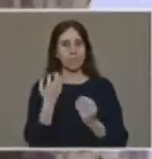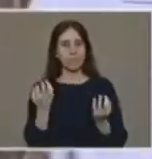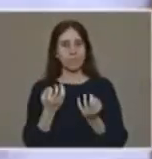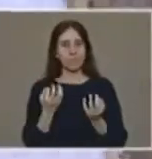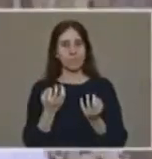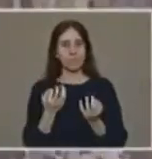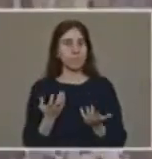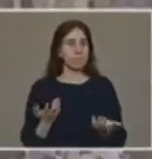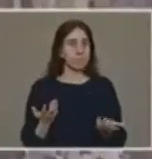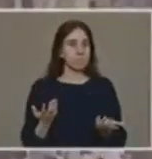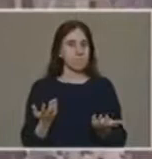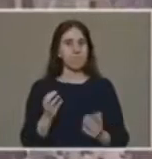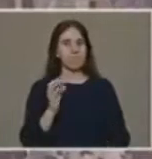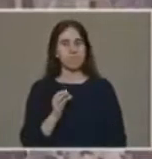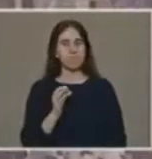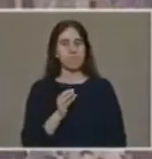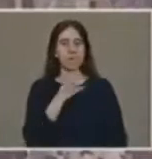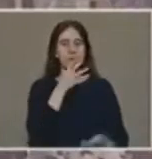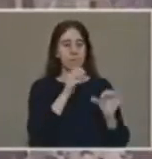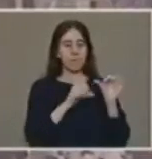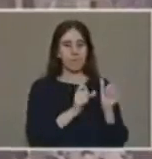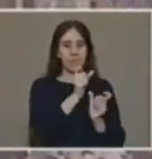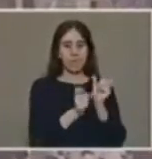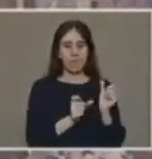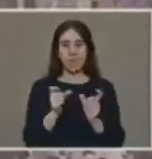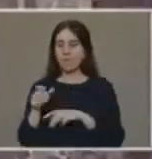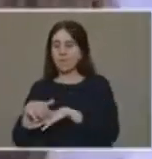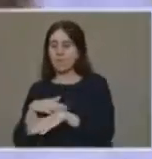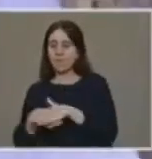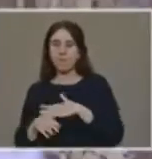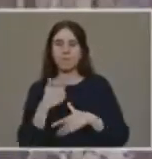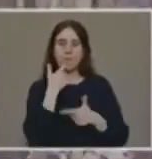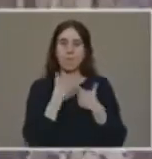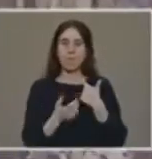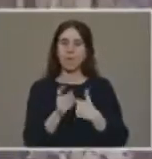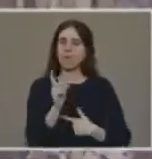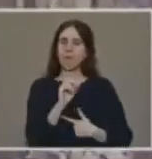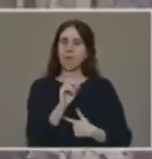será palavras e gestos do acaso, mas